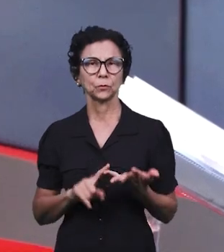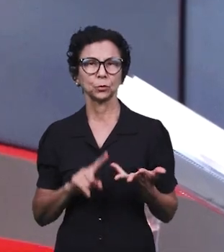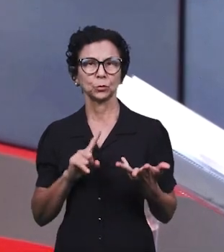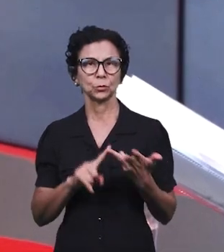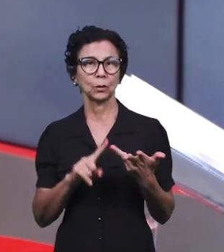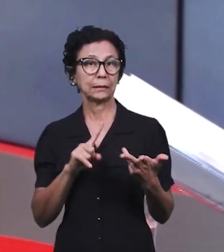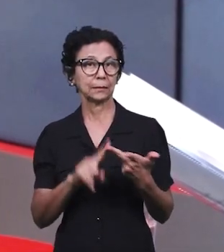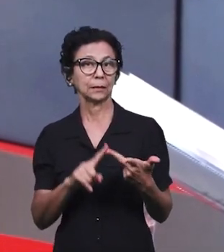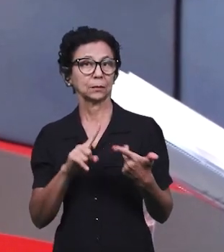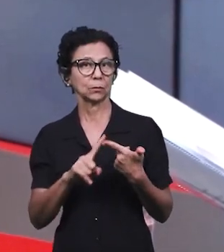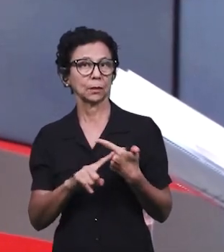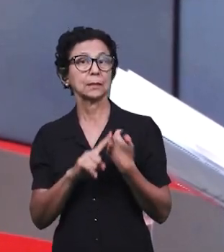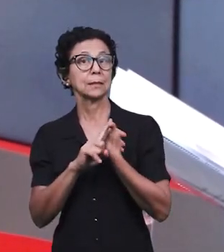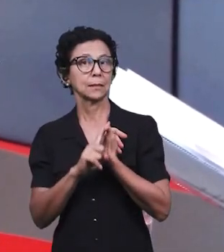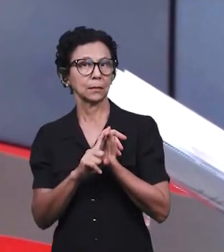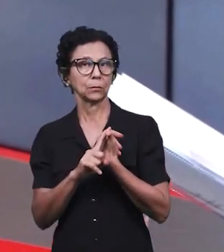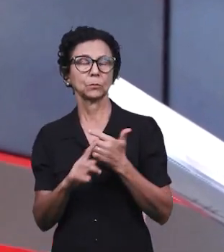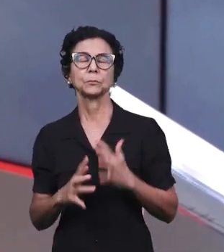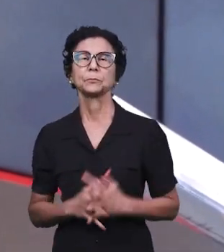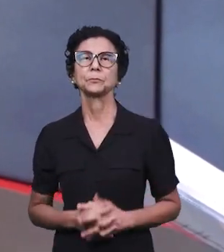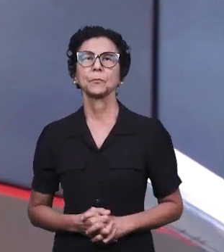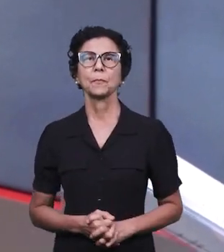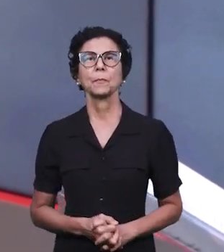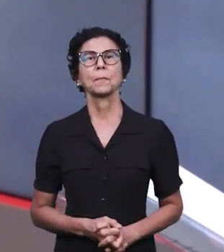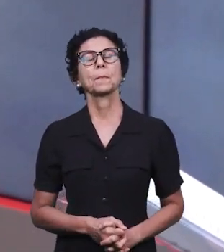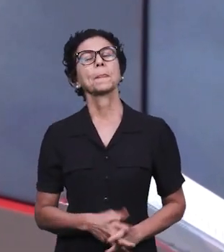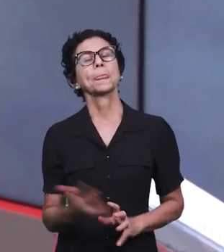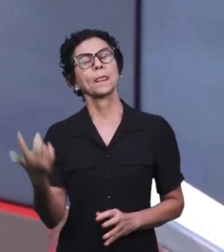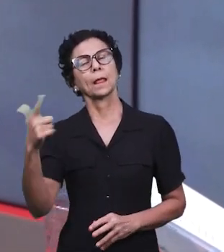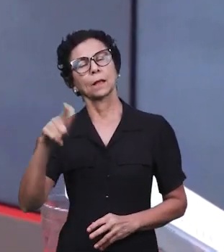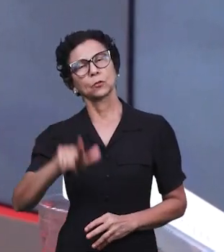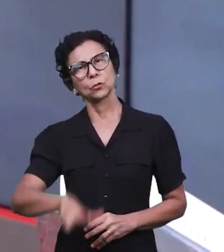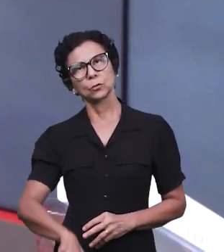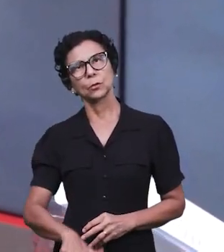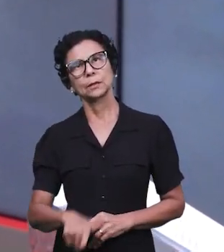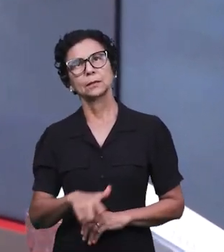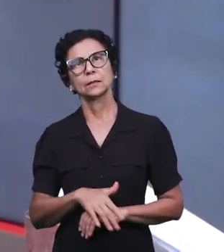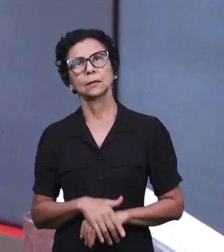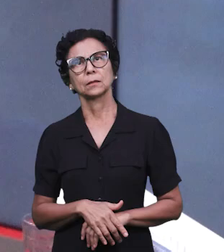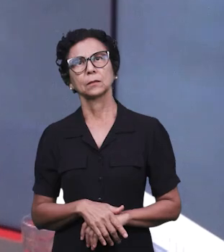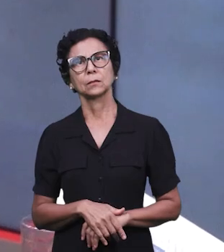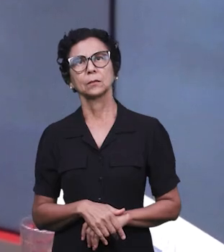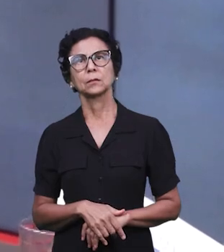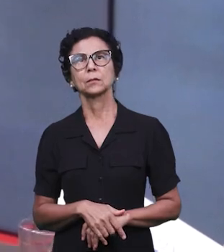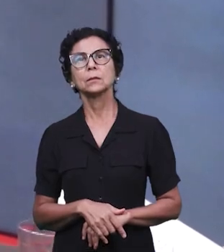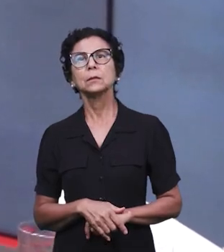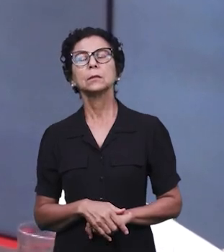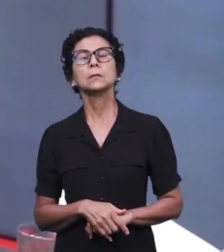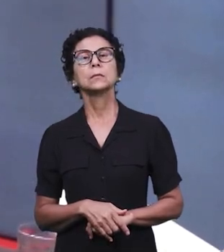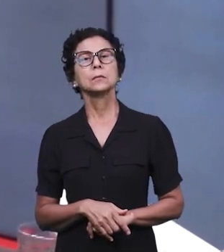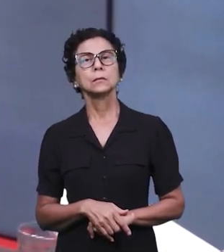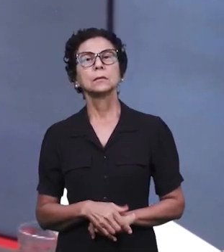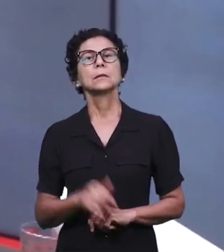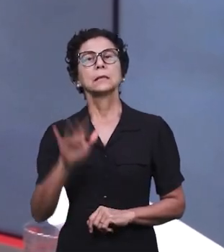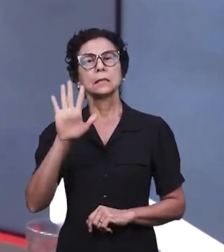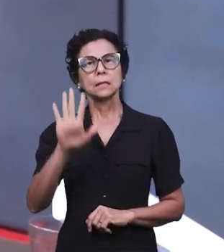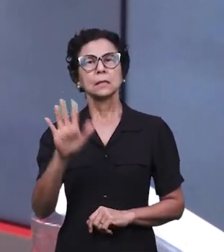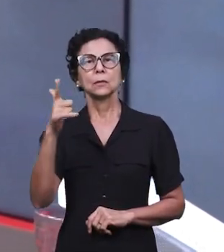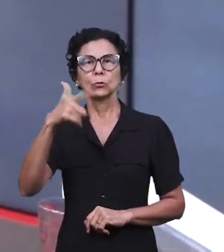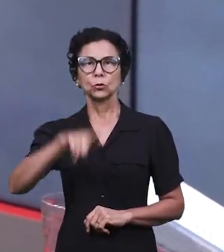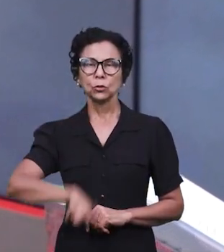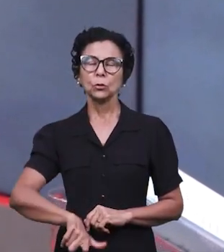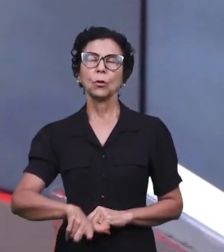3, 4, 5. Fez novamente. 1, 2, 3, 4, 5.